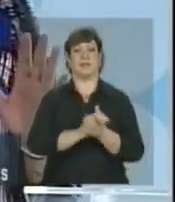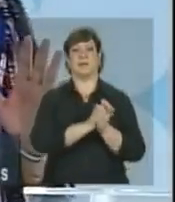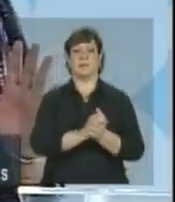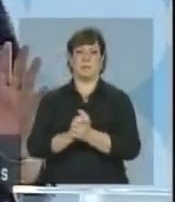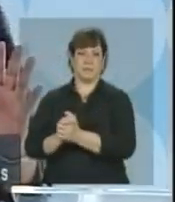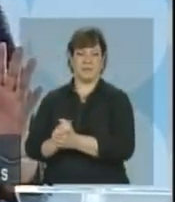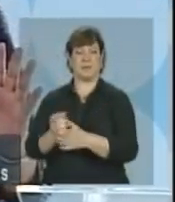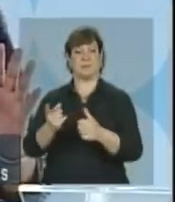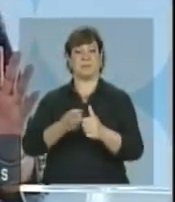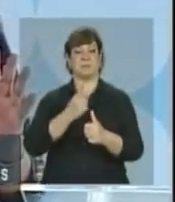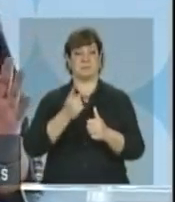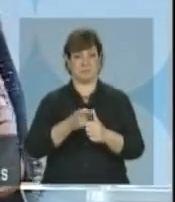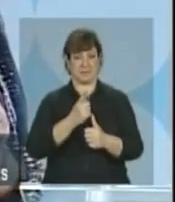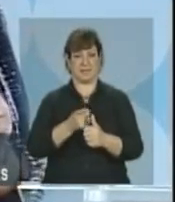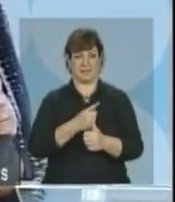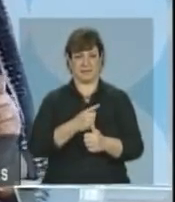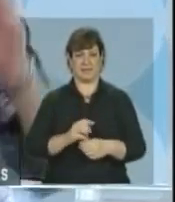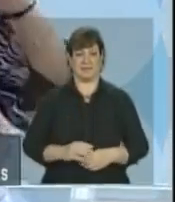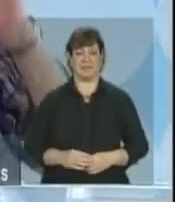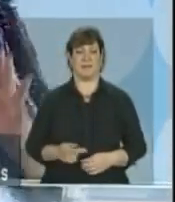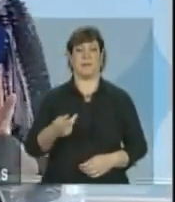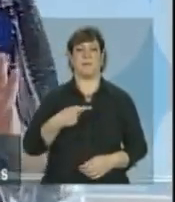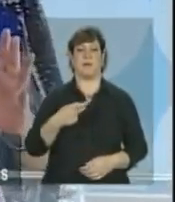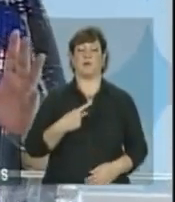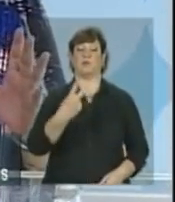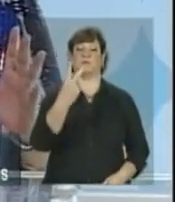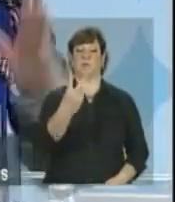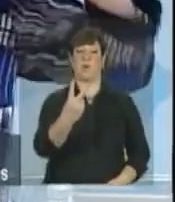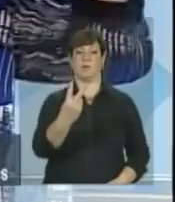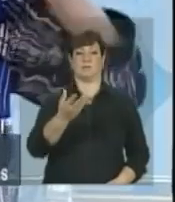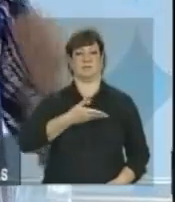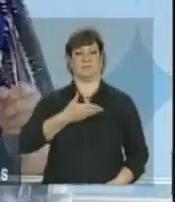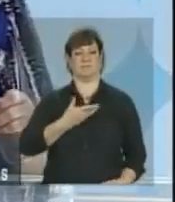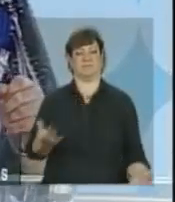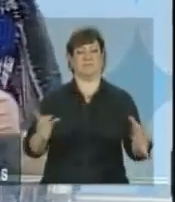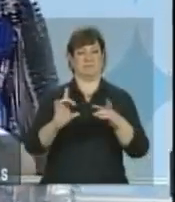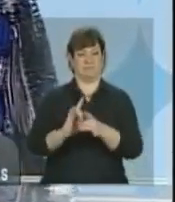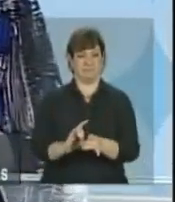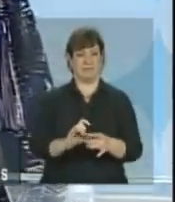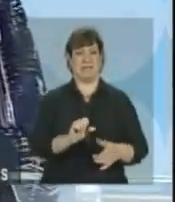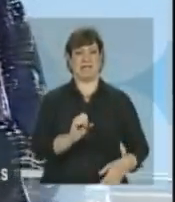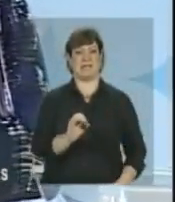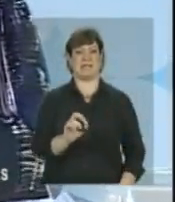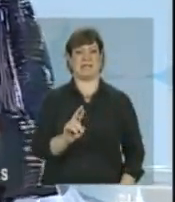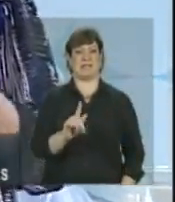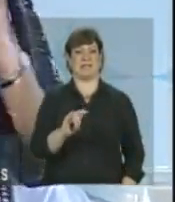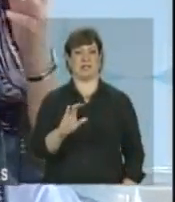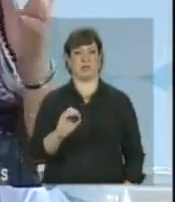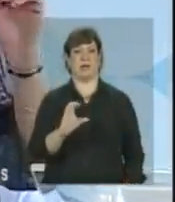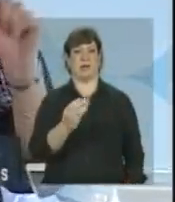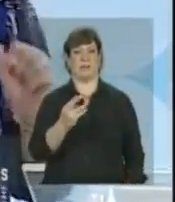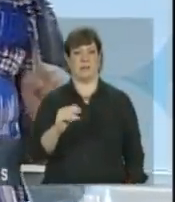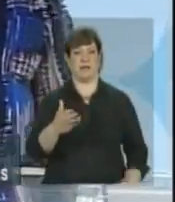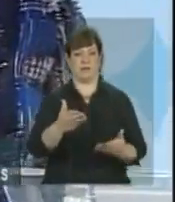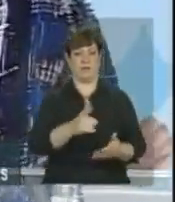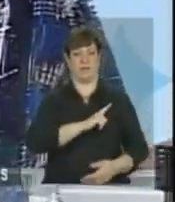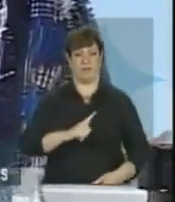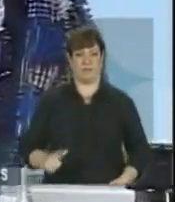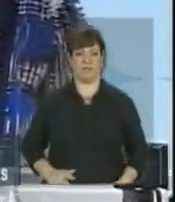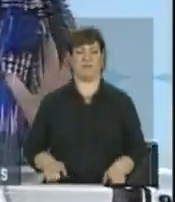cumprimentar aqui primeiro meus dois parceiros, Sérgio Cabral e o prefeito